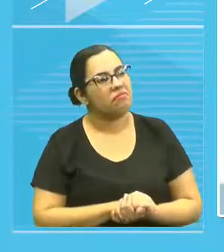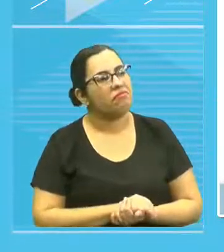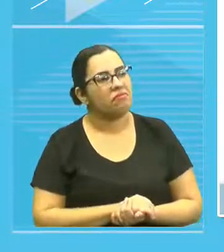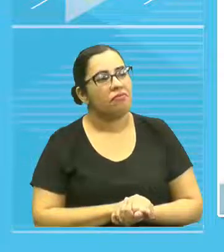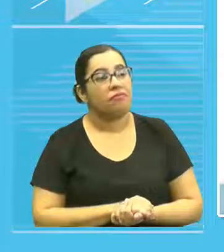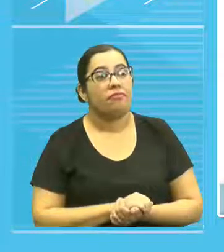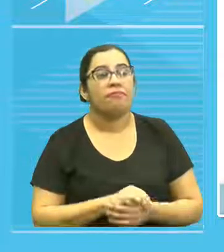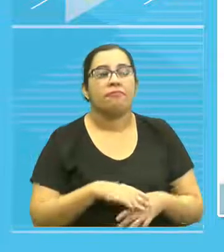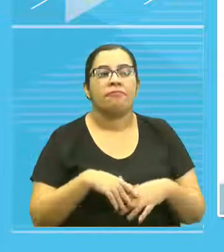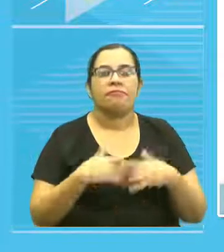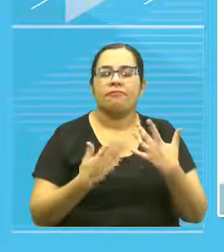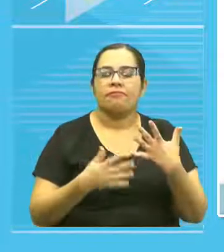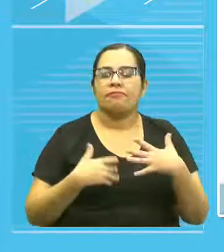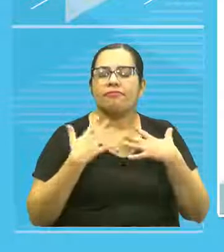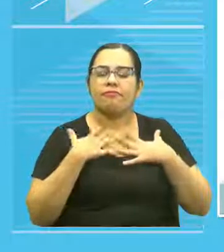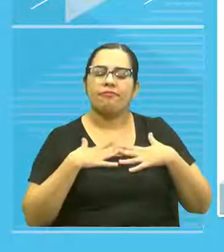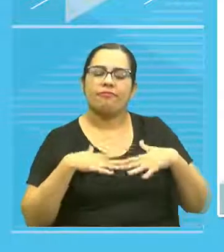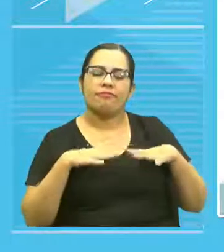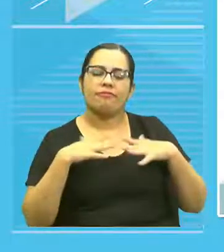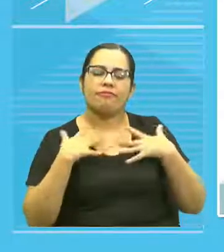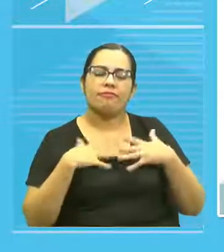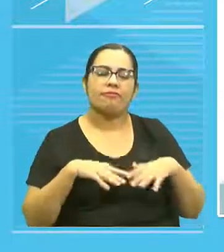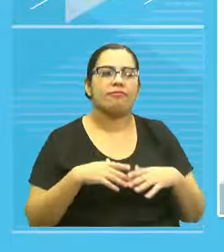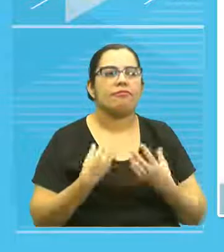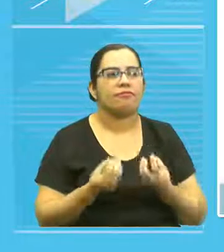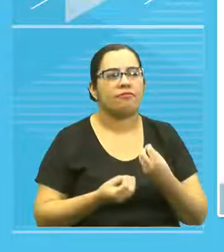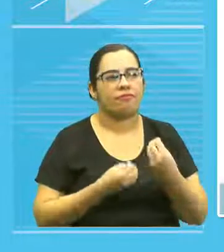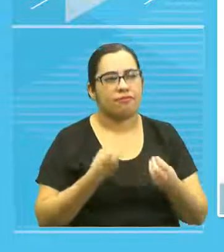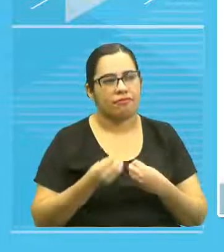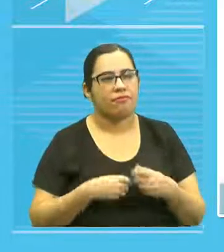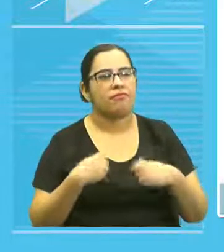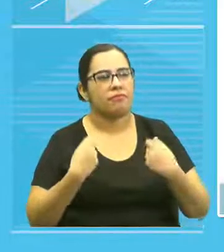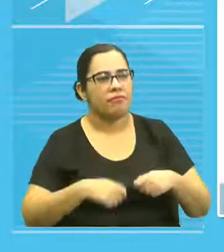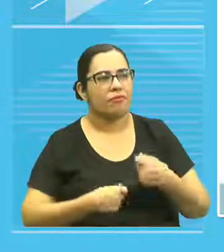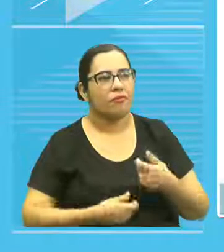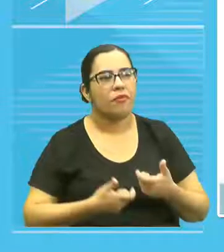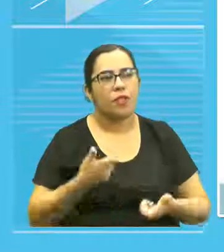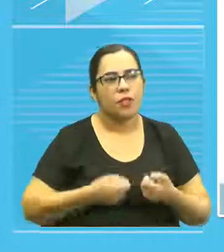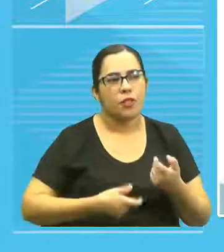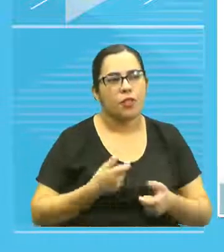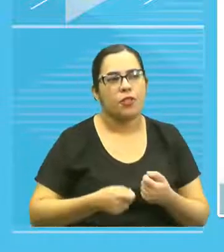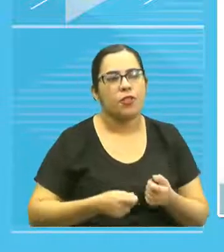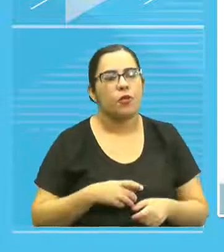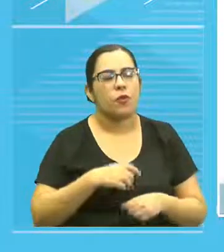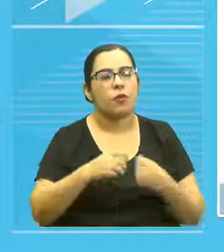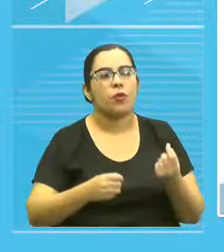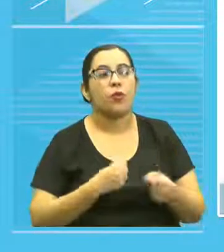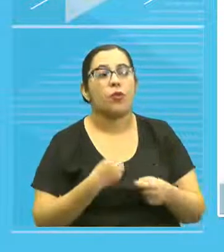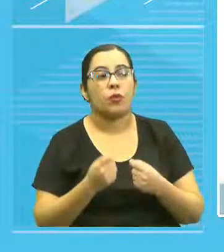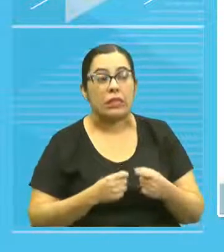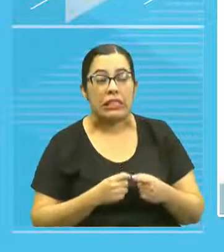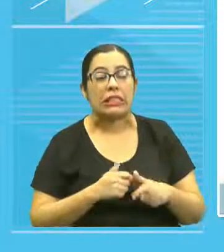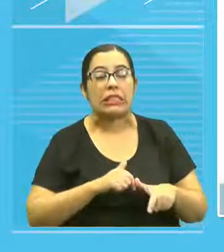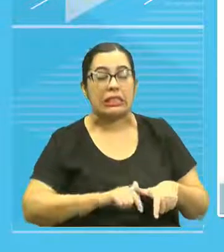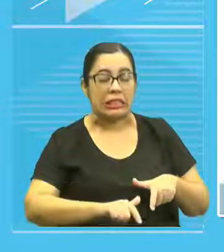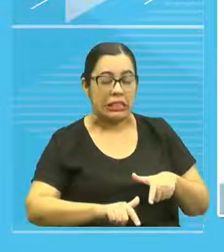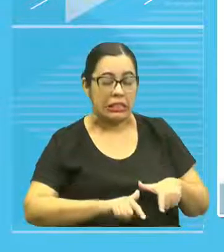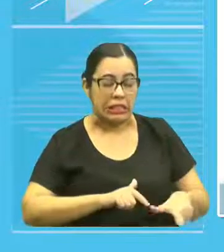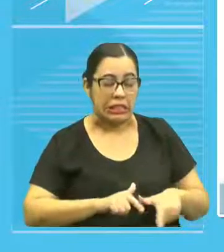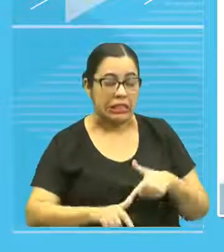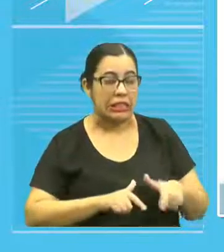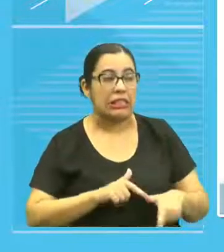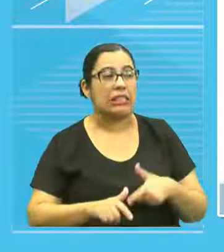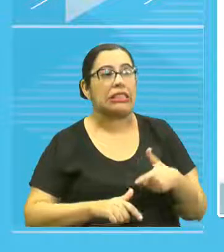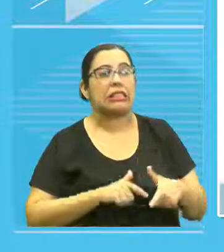durante seu descanso o peão jogava peão com os colegas Rosinha o peão é o trabalhador que